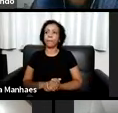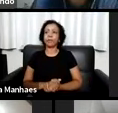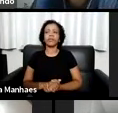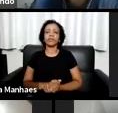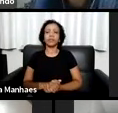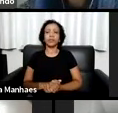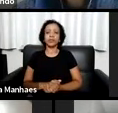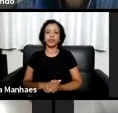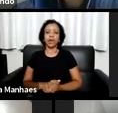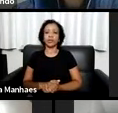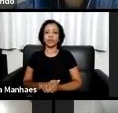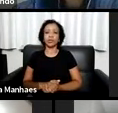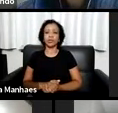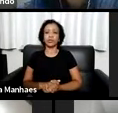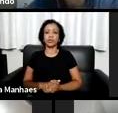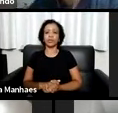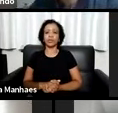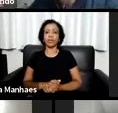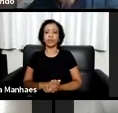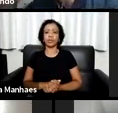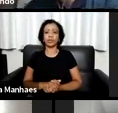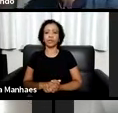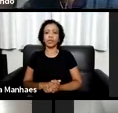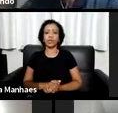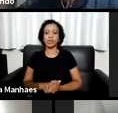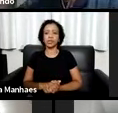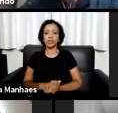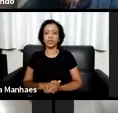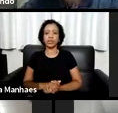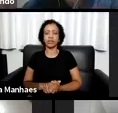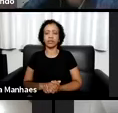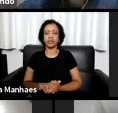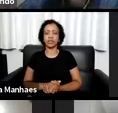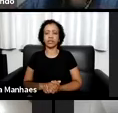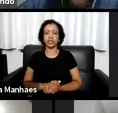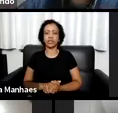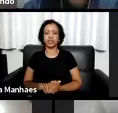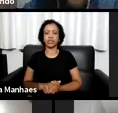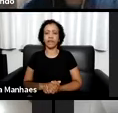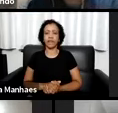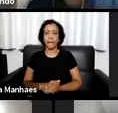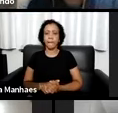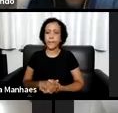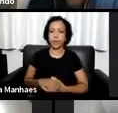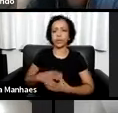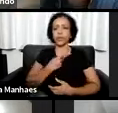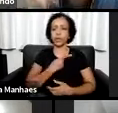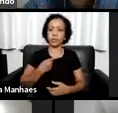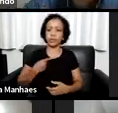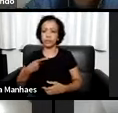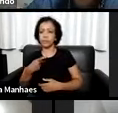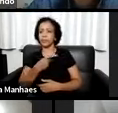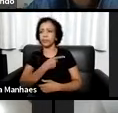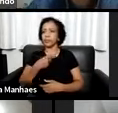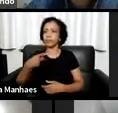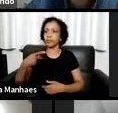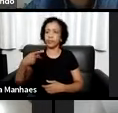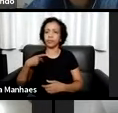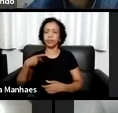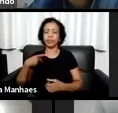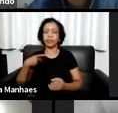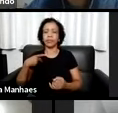Pastor Brandão, queridos, realmente esse é um tempo onde nós devemos separar para a